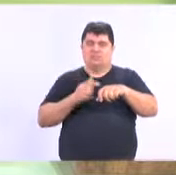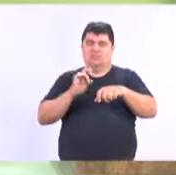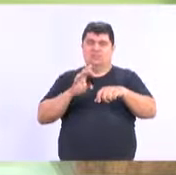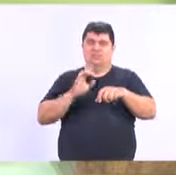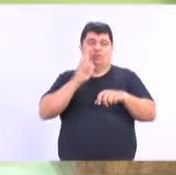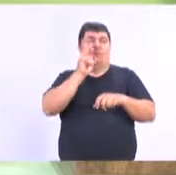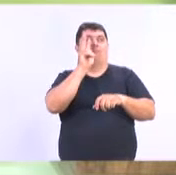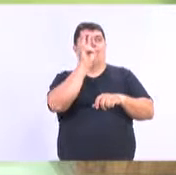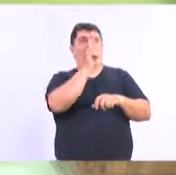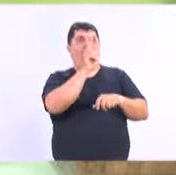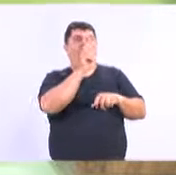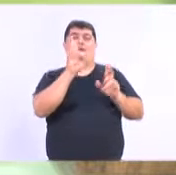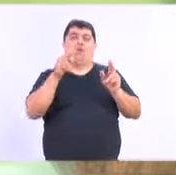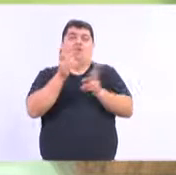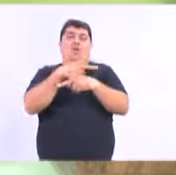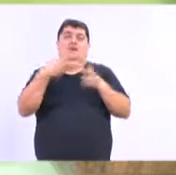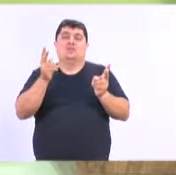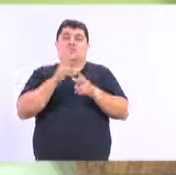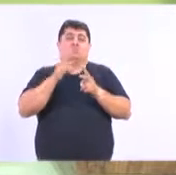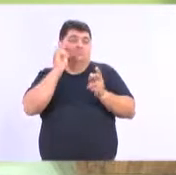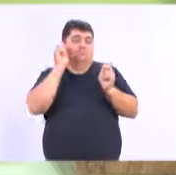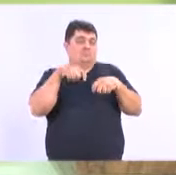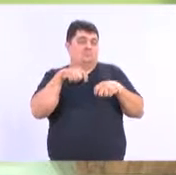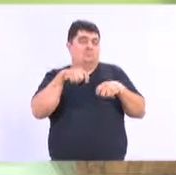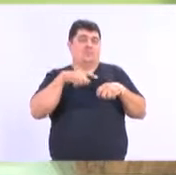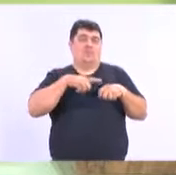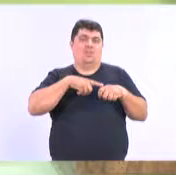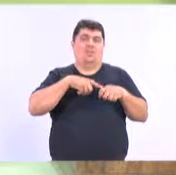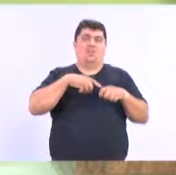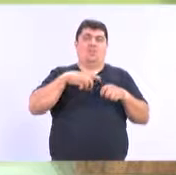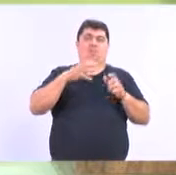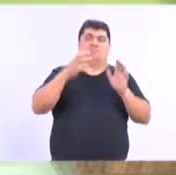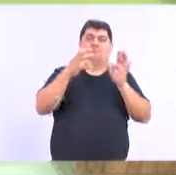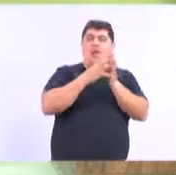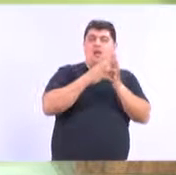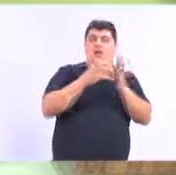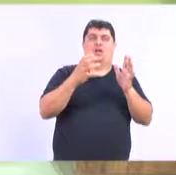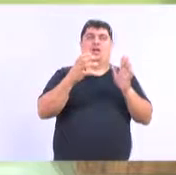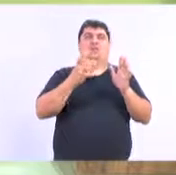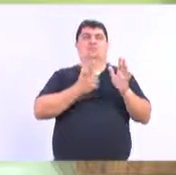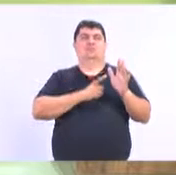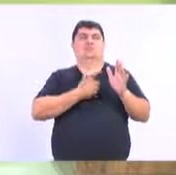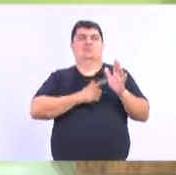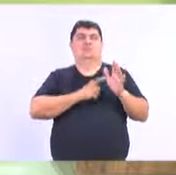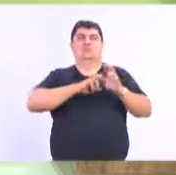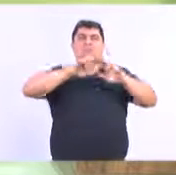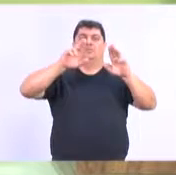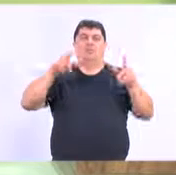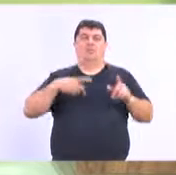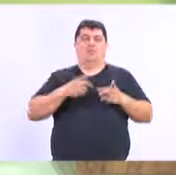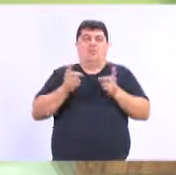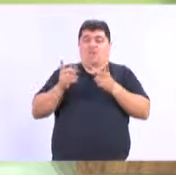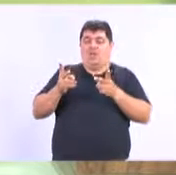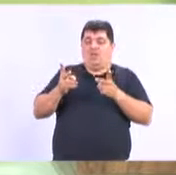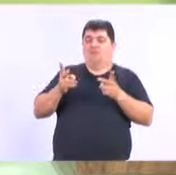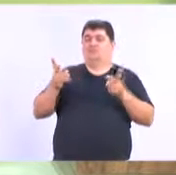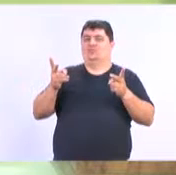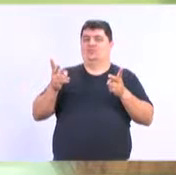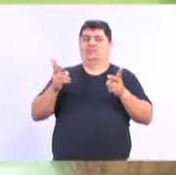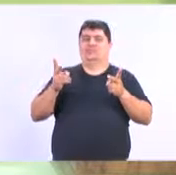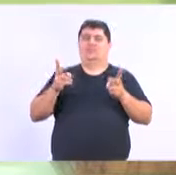Então aí tem as marcas e patentes, que geralmente as empresas têm essas marcas e depois elas negociam isso por um valor que